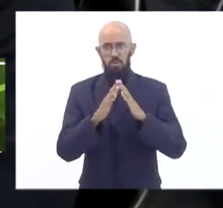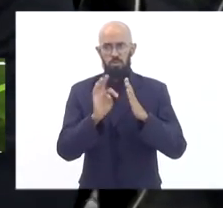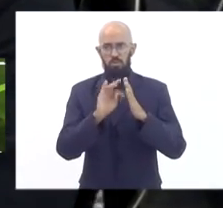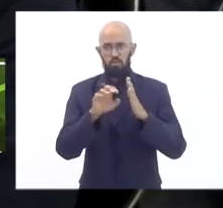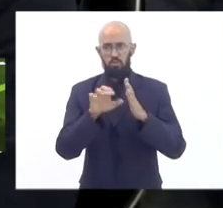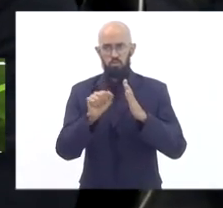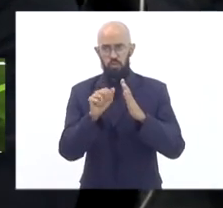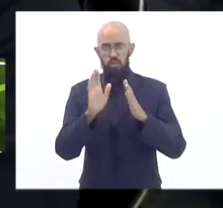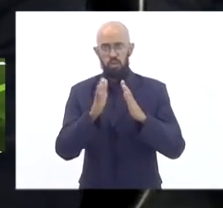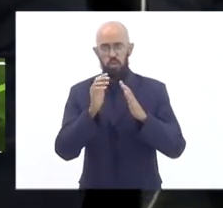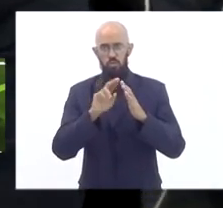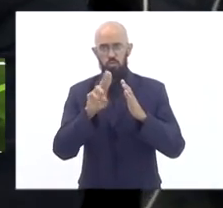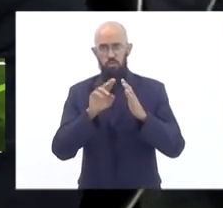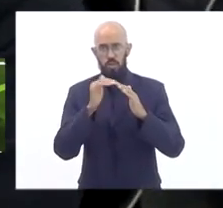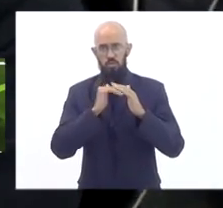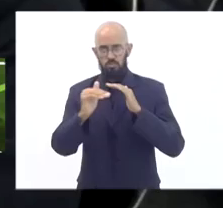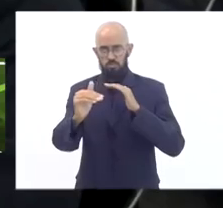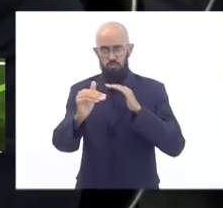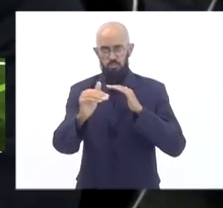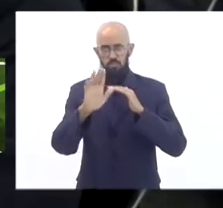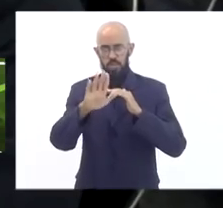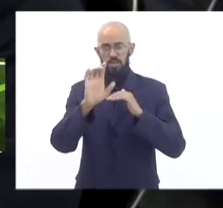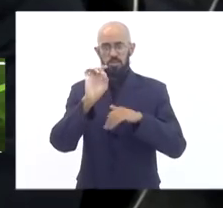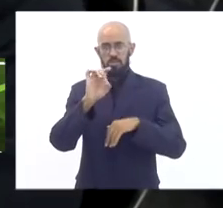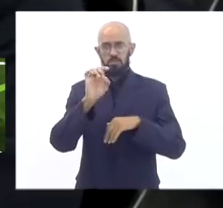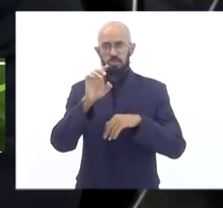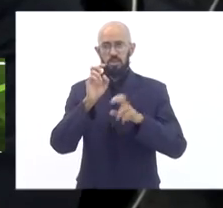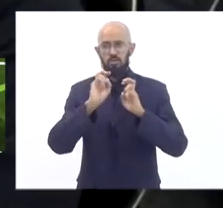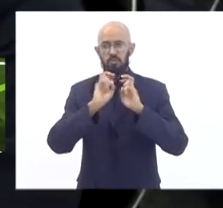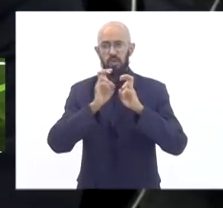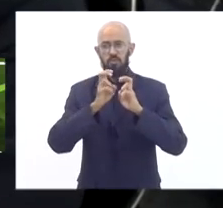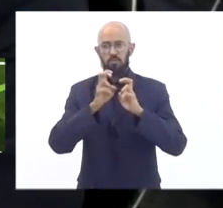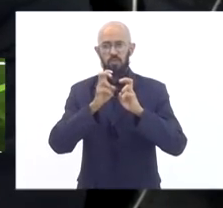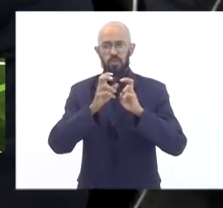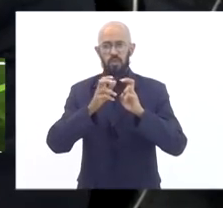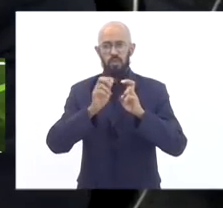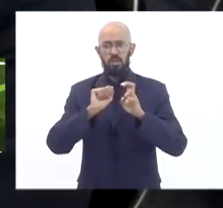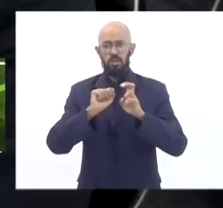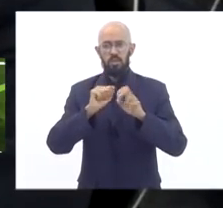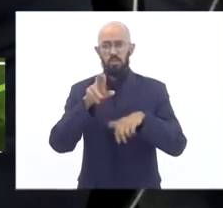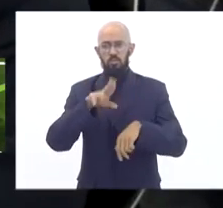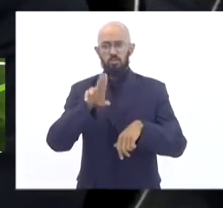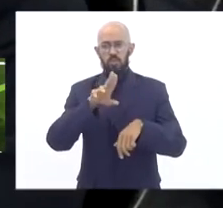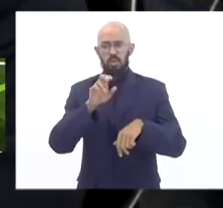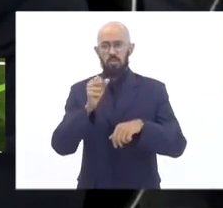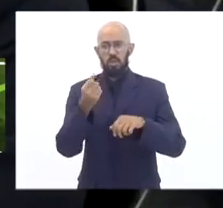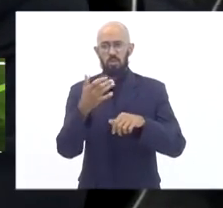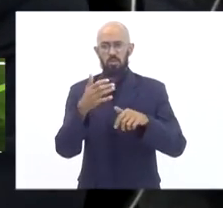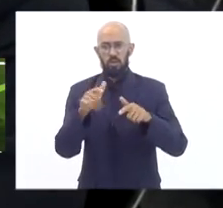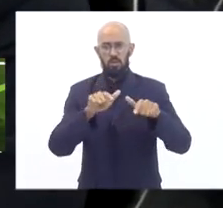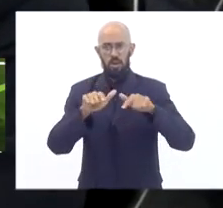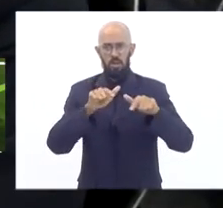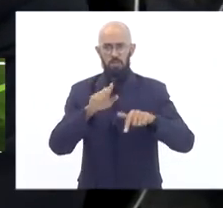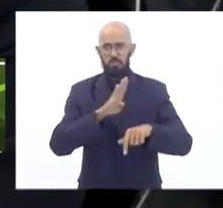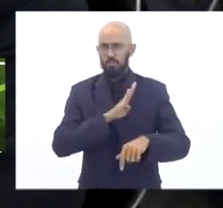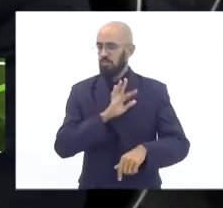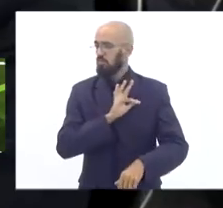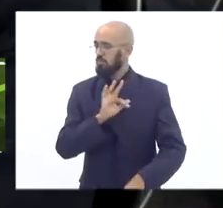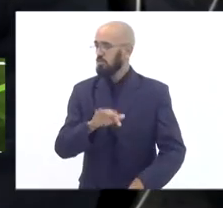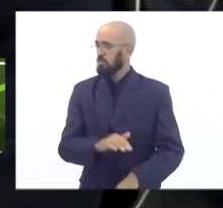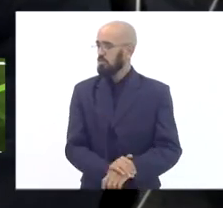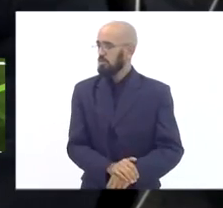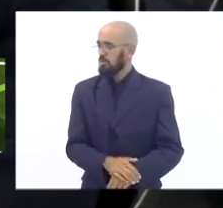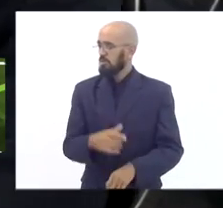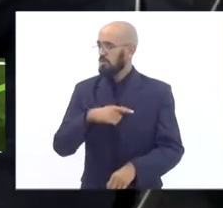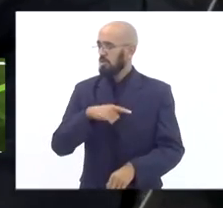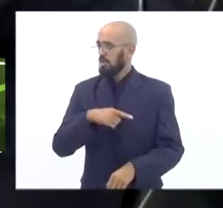mas especialmente a ferrovia. Utilizei quando tive a oportunidade de trabalhar na Baixada Fluminense. Tenho muitos amigos na Baixada